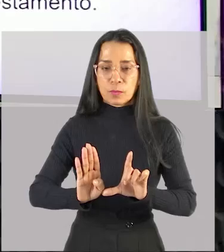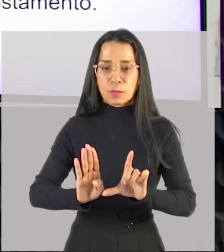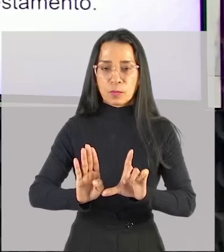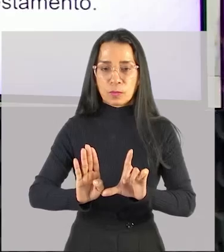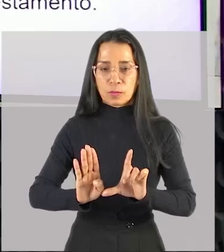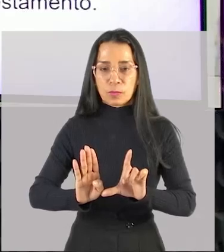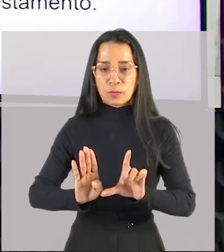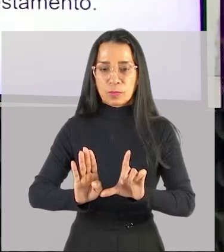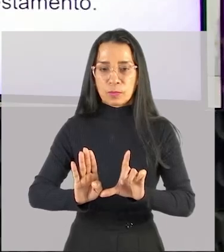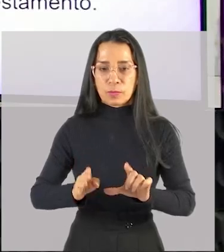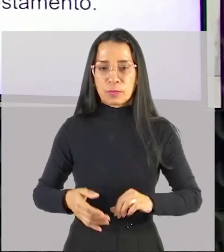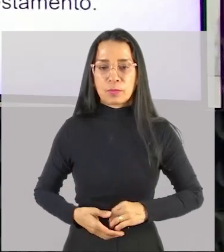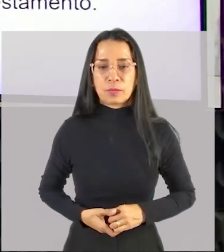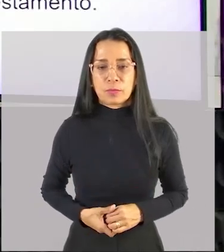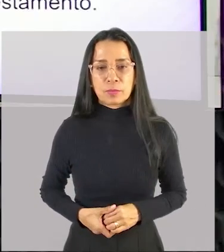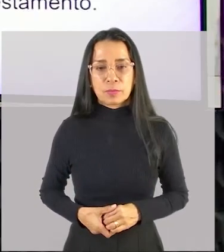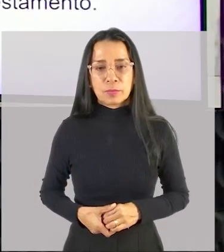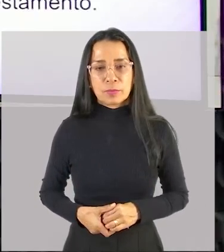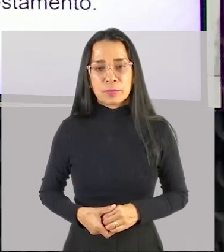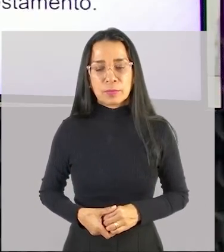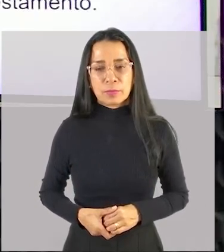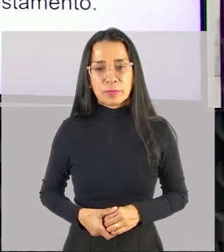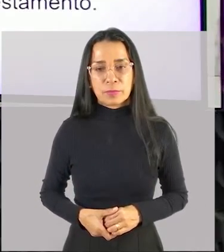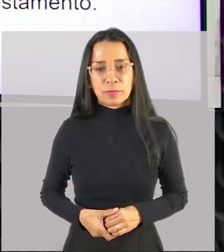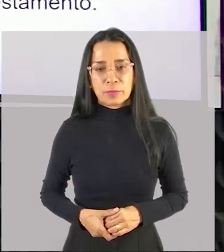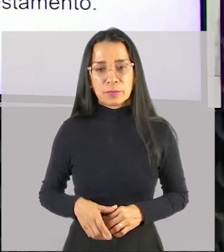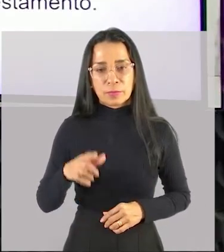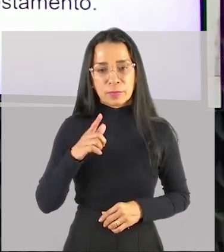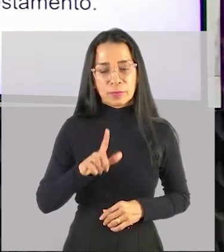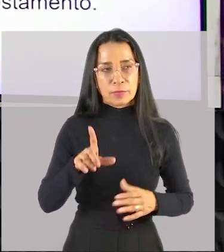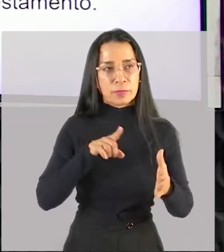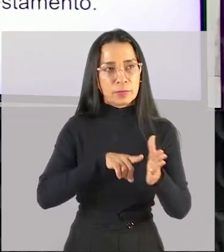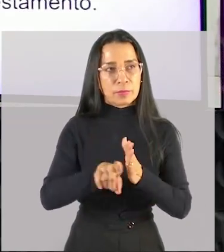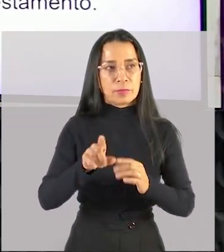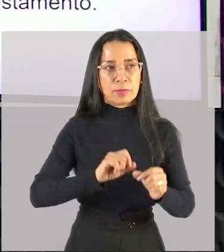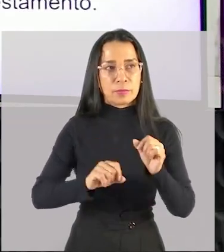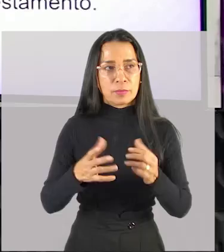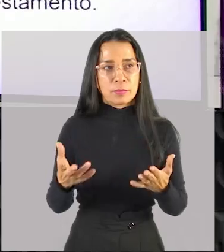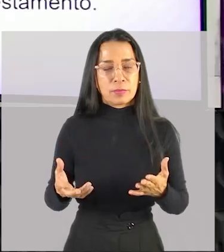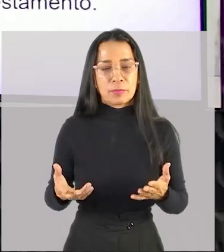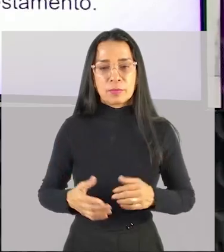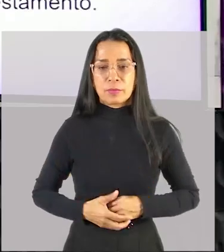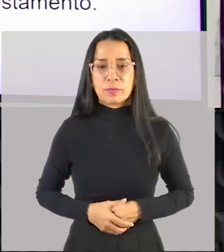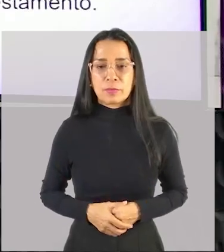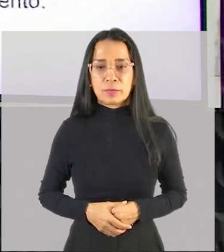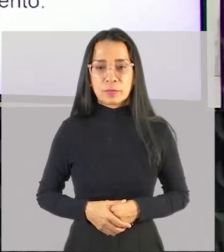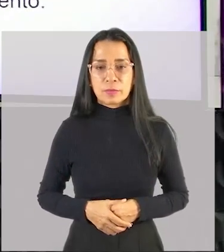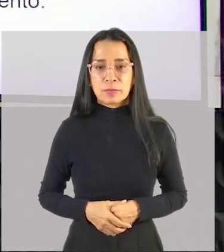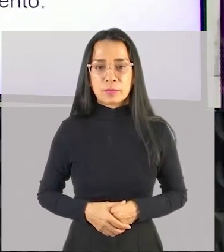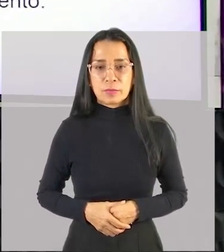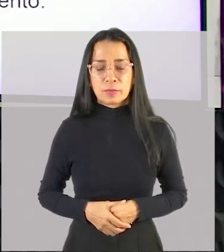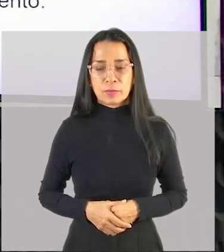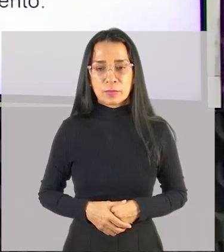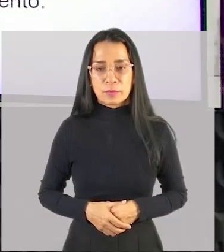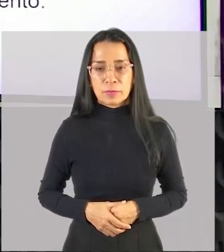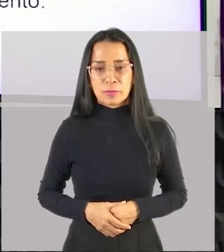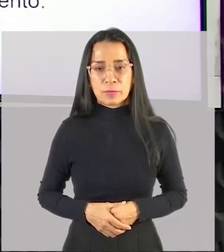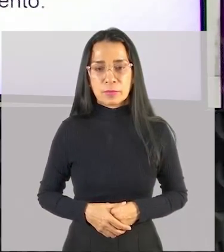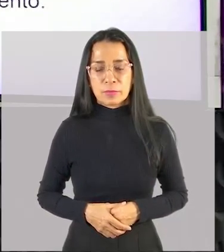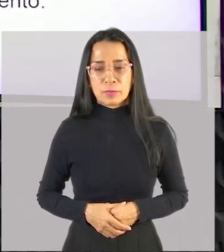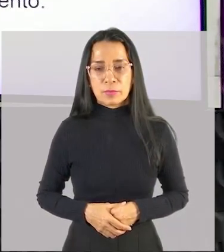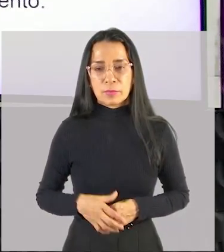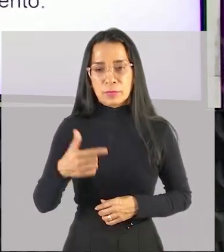autonomia moral. Beleza? Vamos a mais uma questão sobre filosofia medieval. Questão de